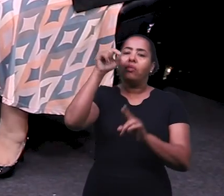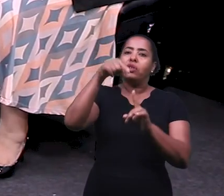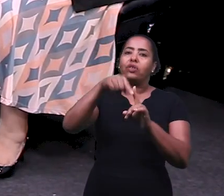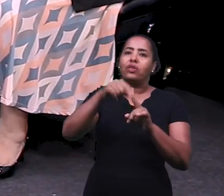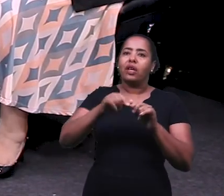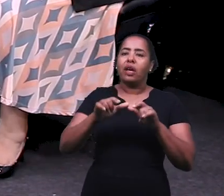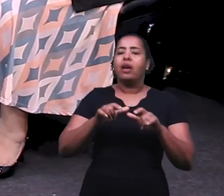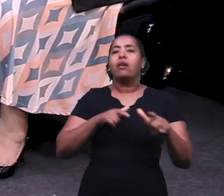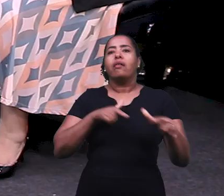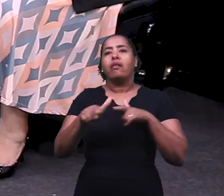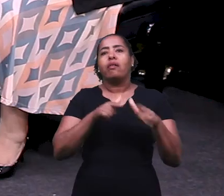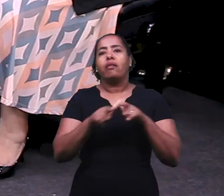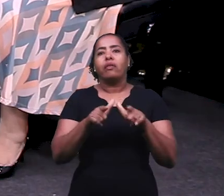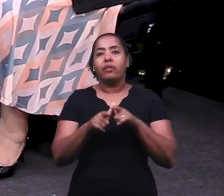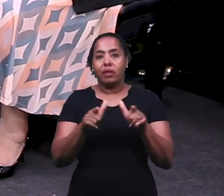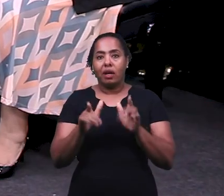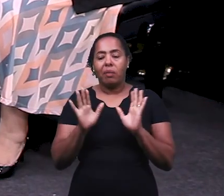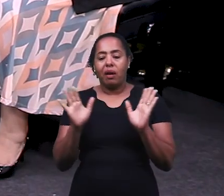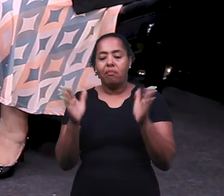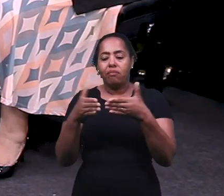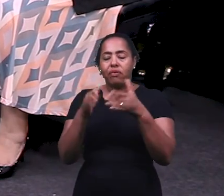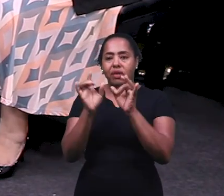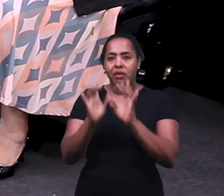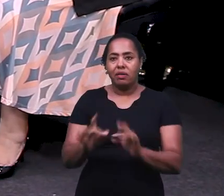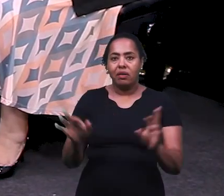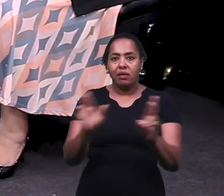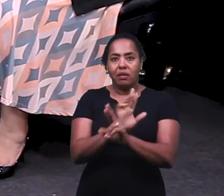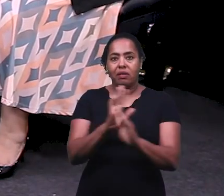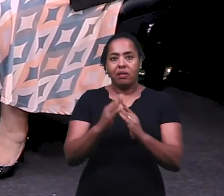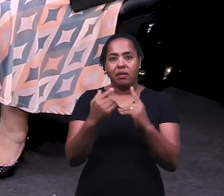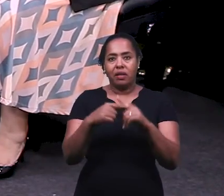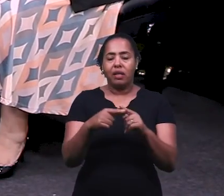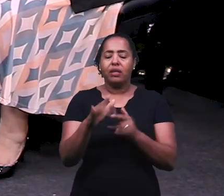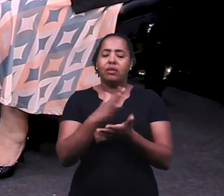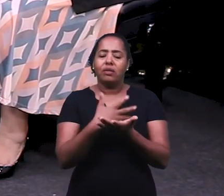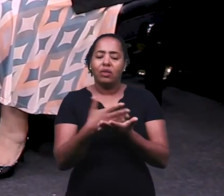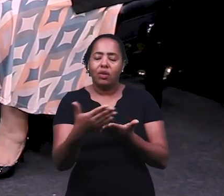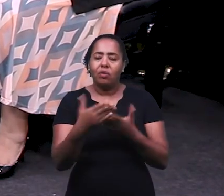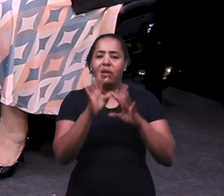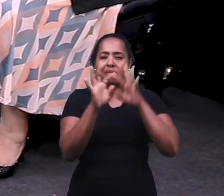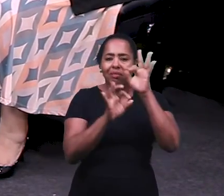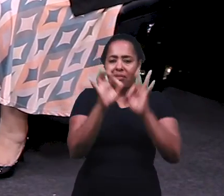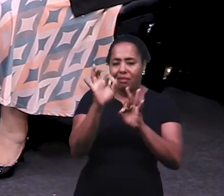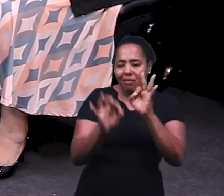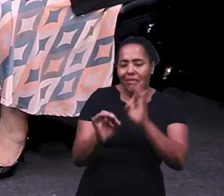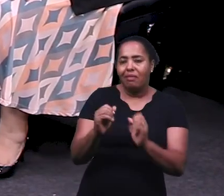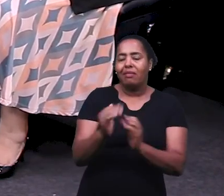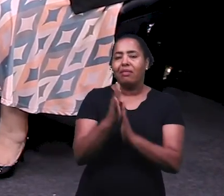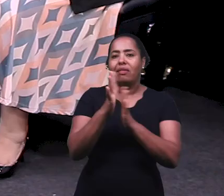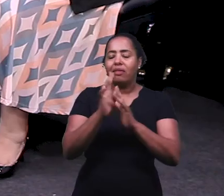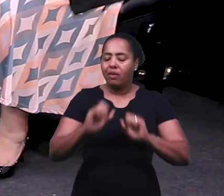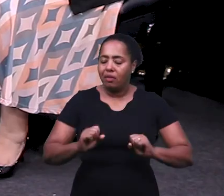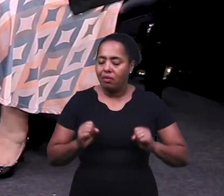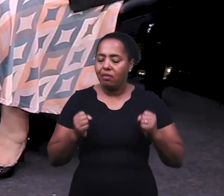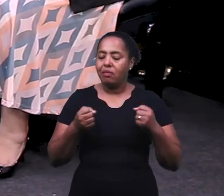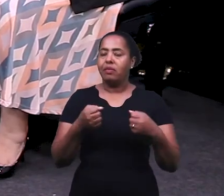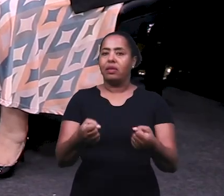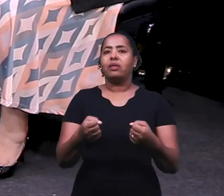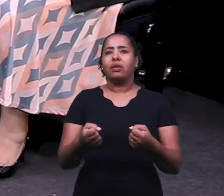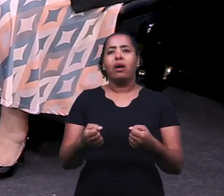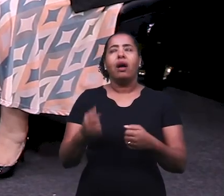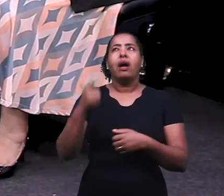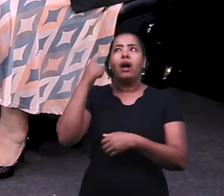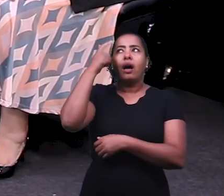eu saí dali com a intenção de fazer um trabalho mais específico em relação ao louvor na igreja. Aí comecei a fazer mais arranjos,